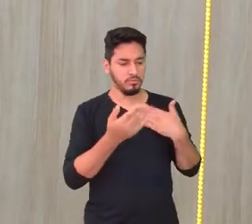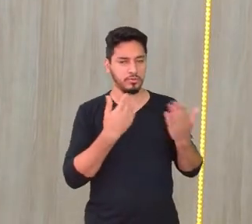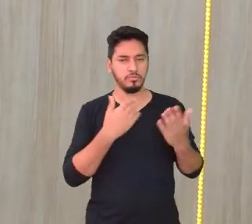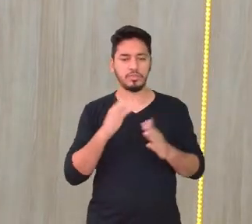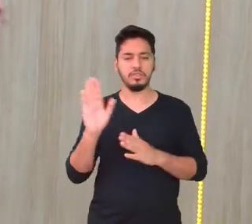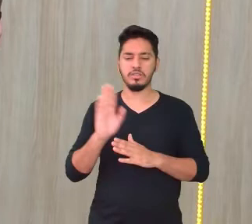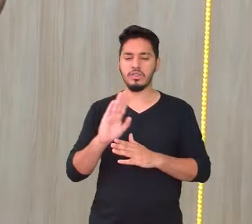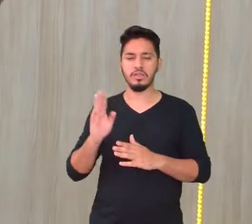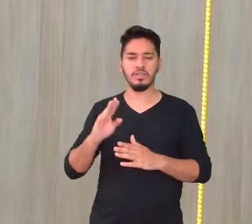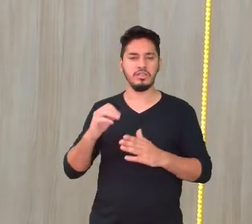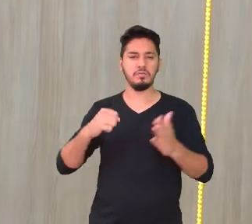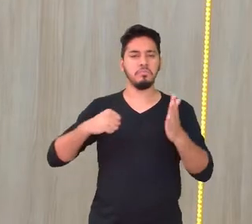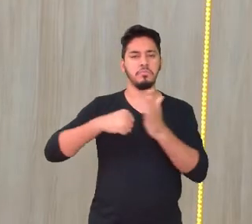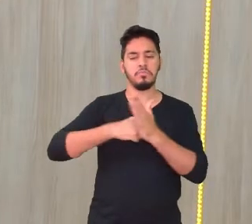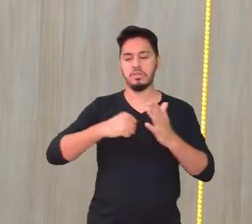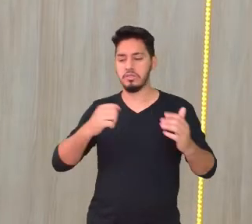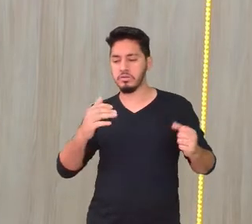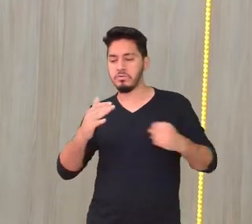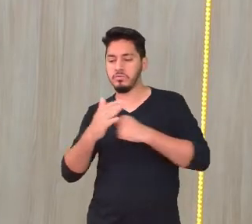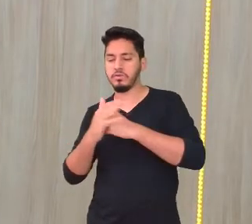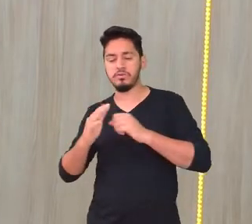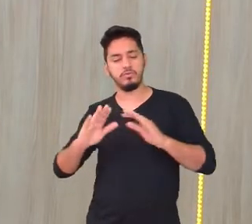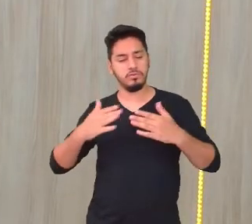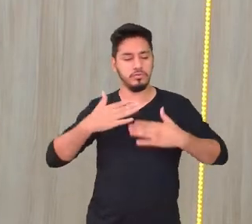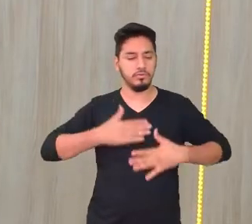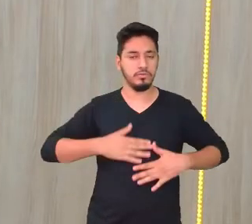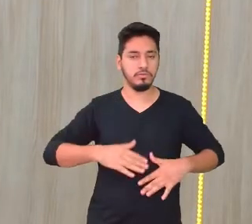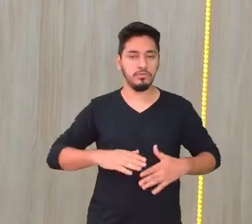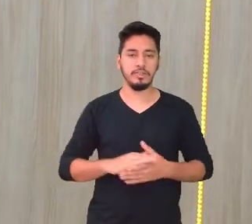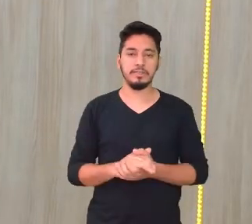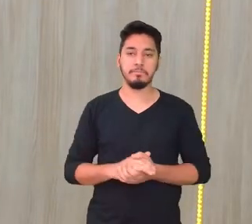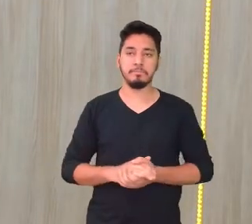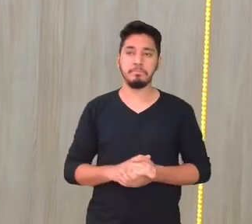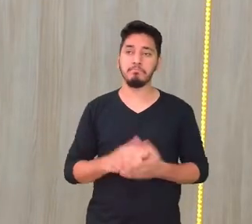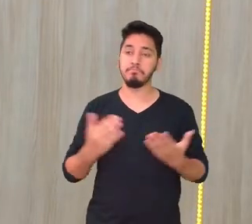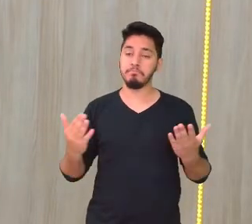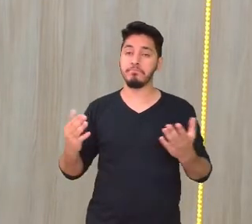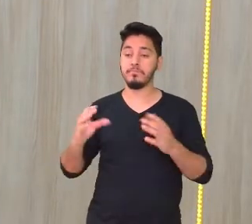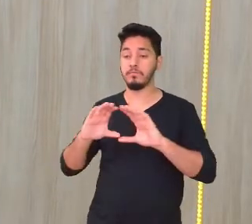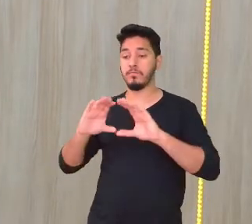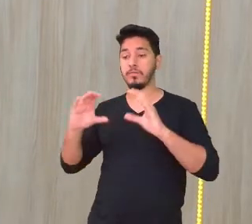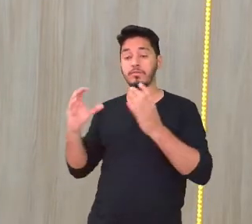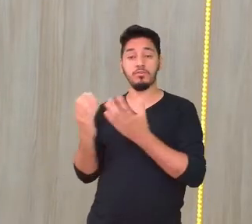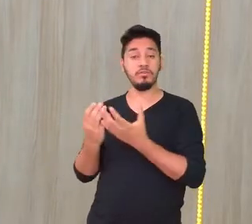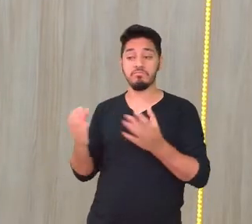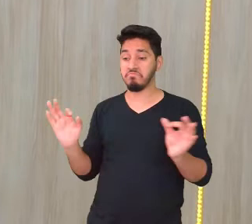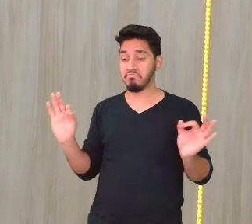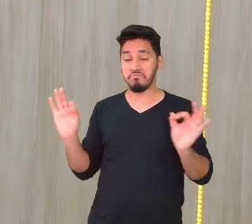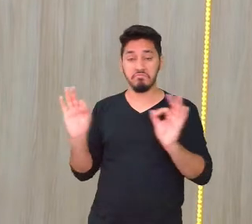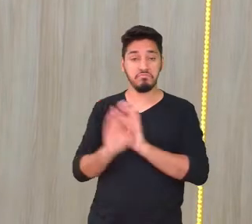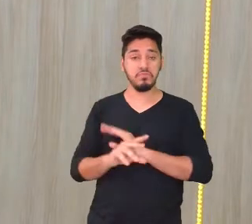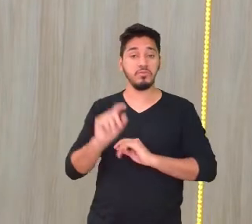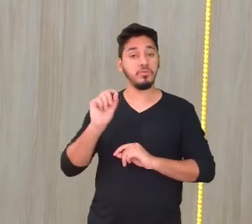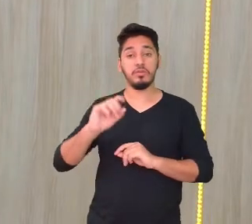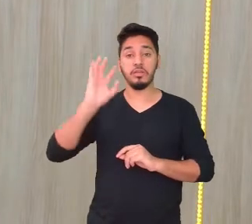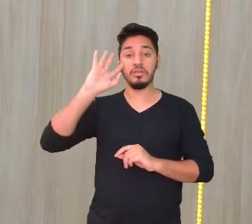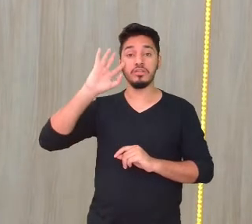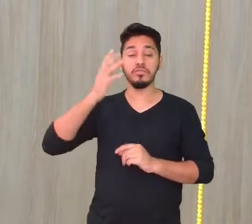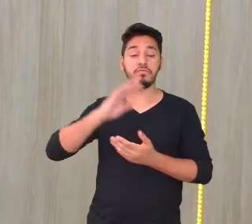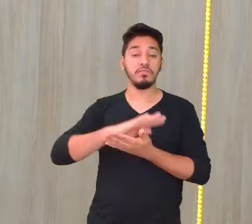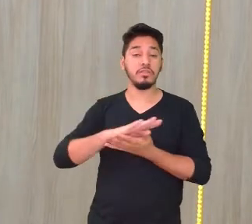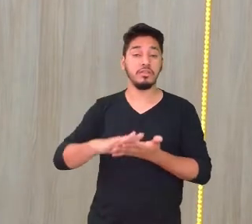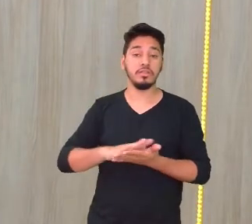partir para agressão um contra o outro, né? Então, nesse sentido, a conferência ela termina não